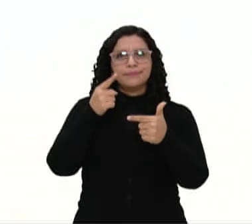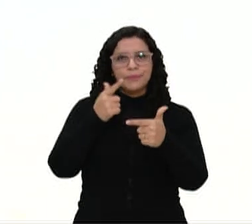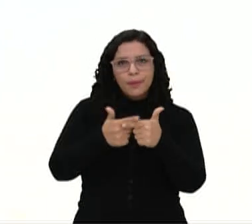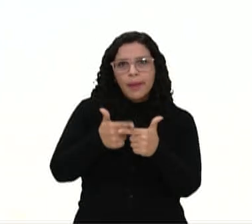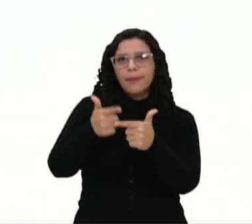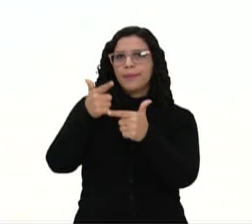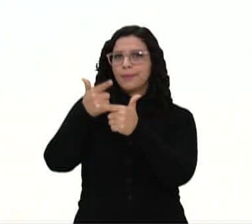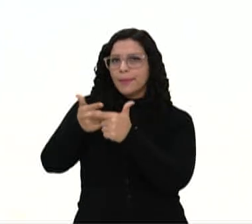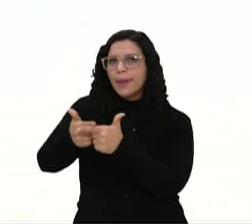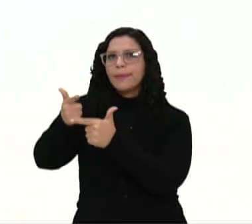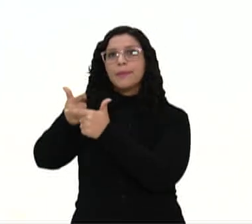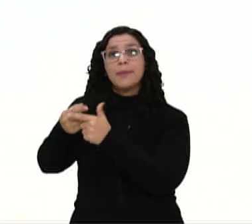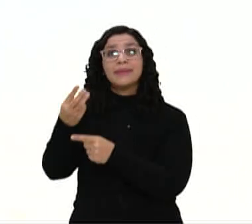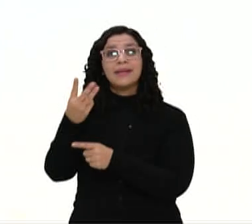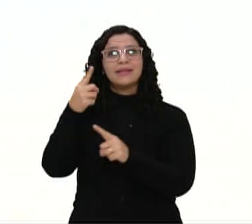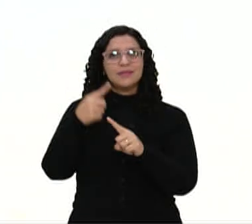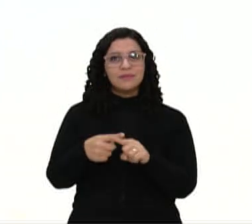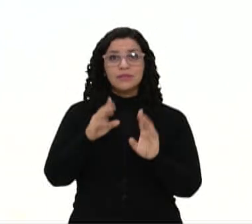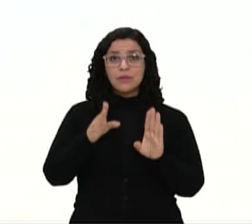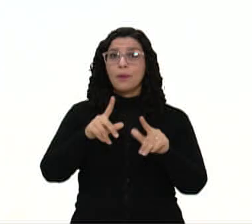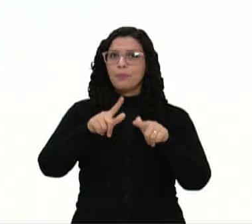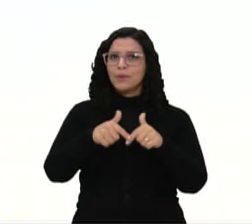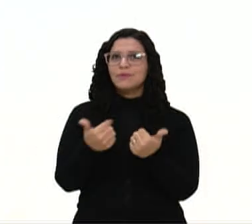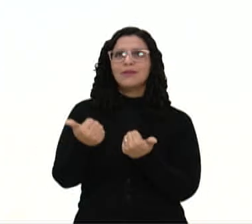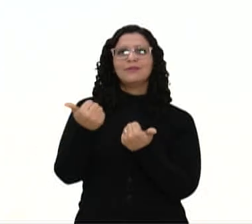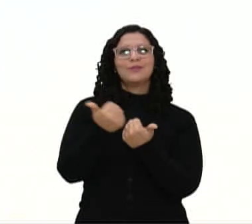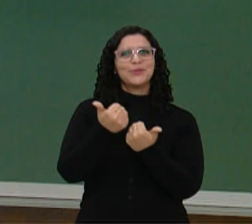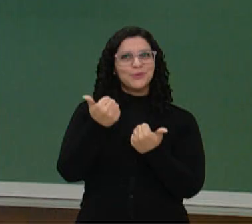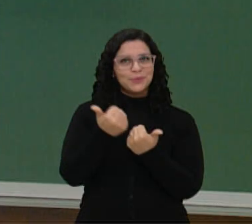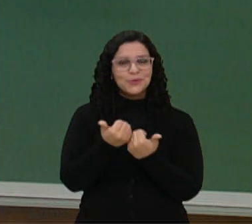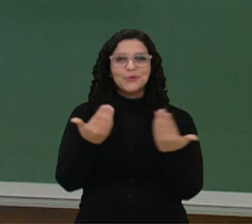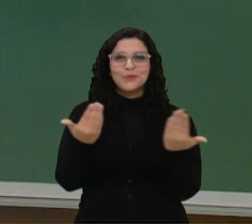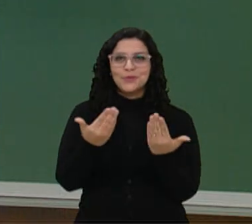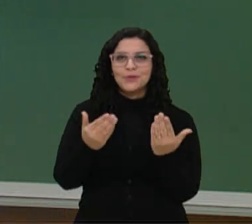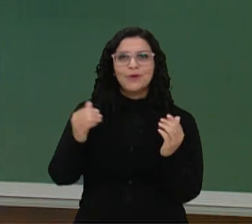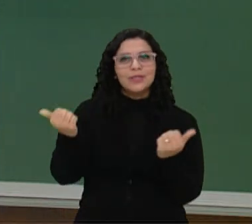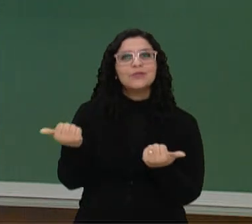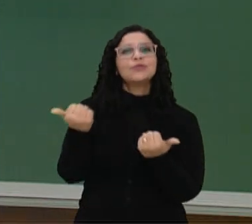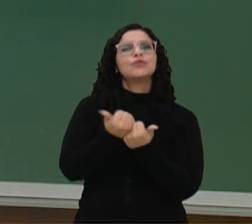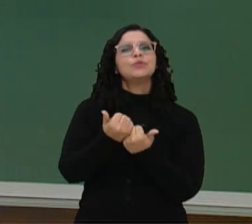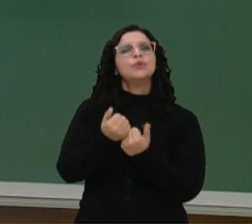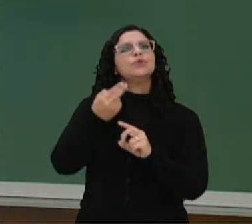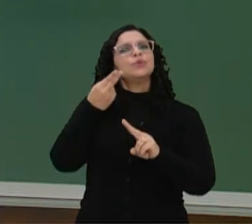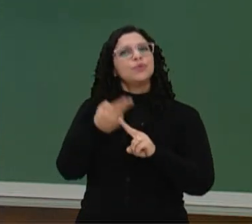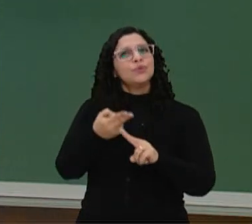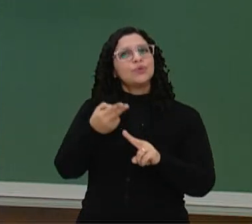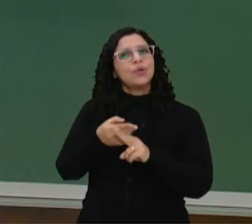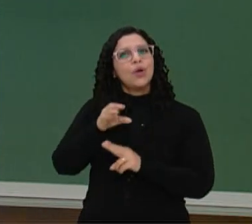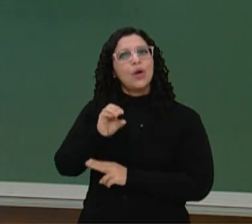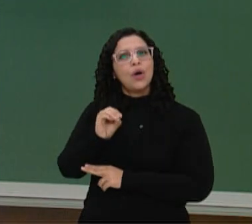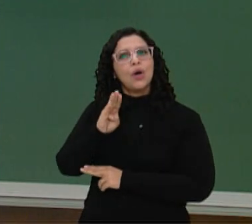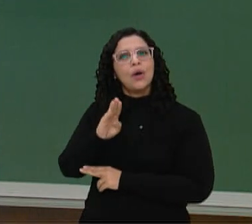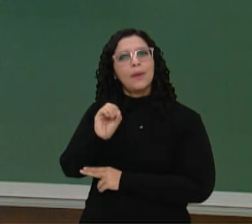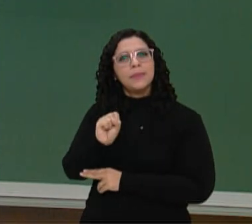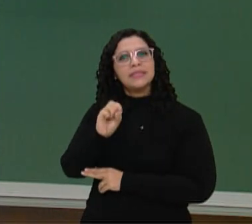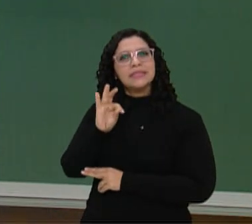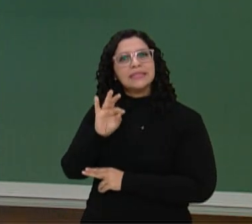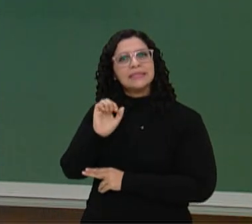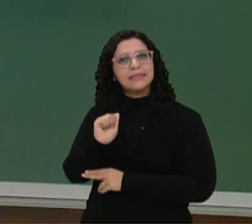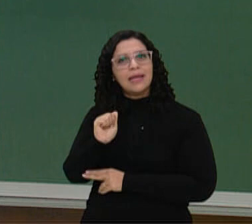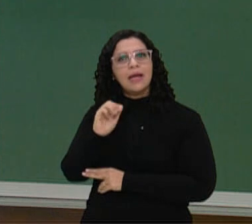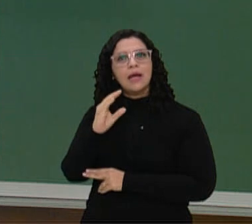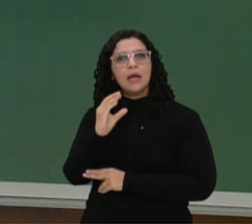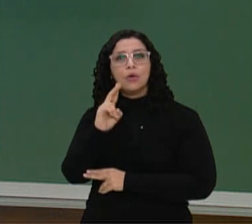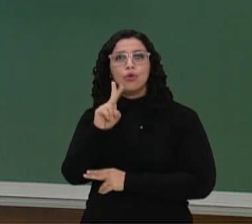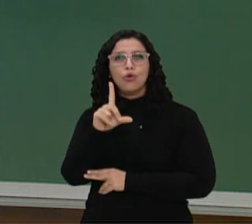3 vezes a palavra problema, então uma quarta vez ficaria muito repetitivo na visão da autora. Então ela